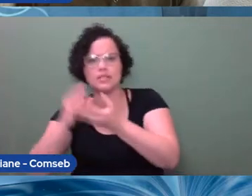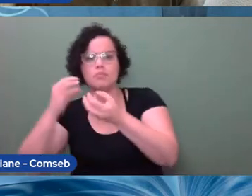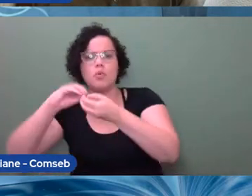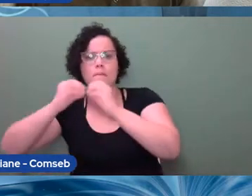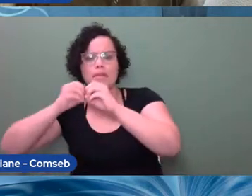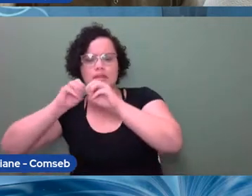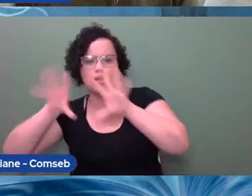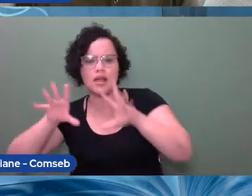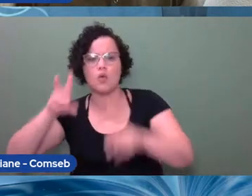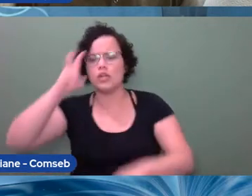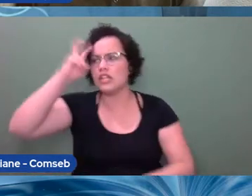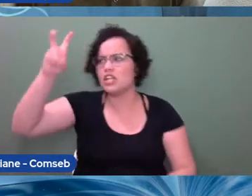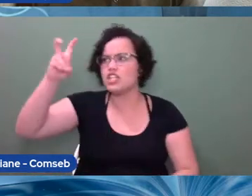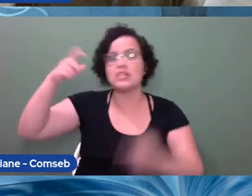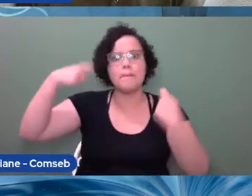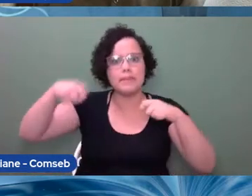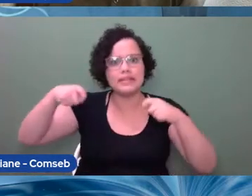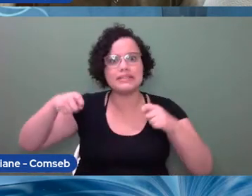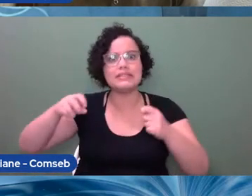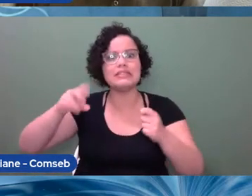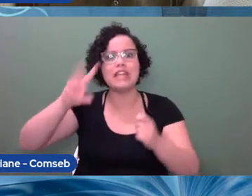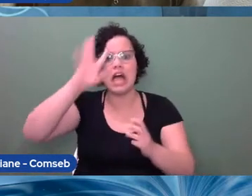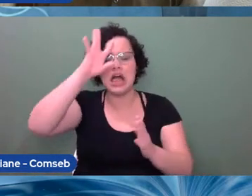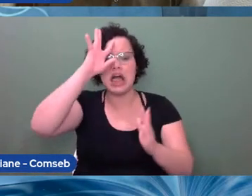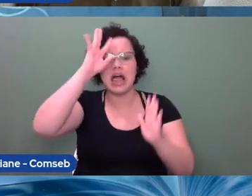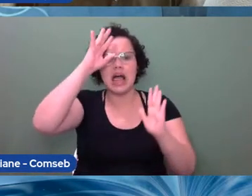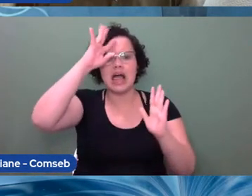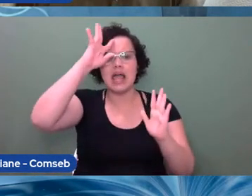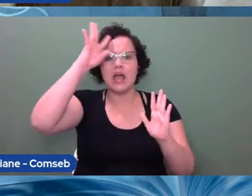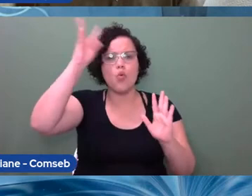inteligência, fluido vital, todos esses conceitos.